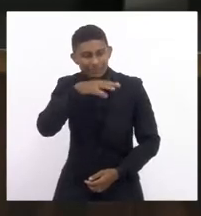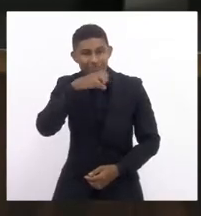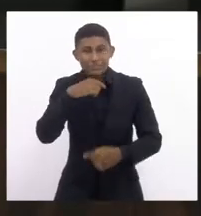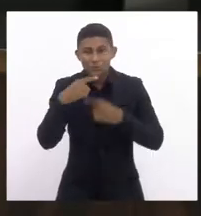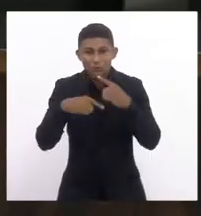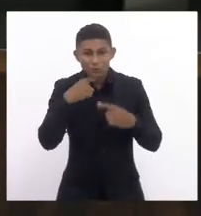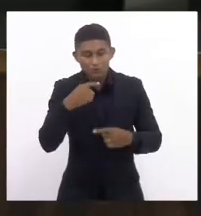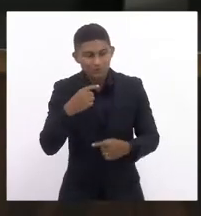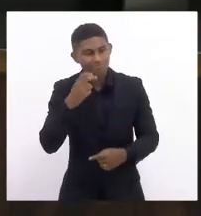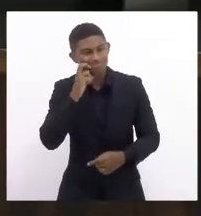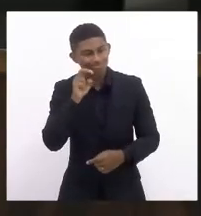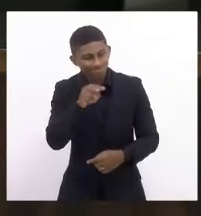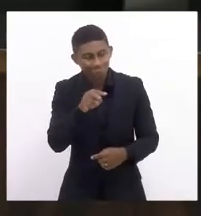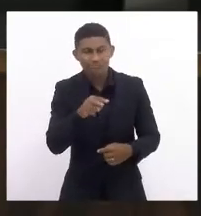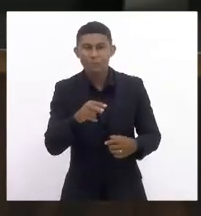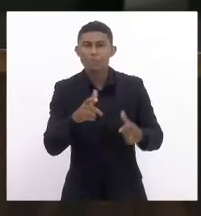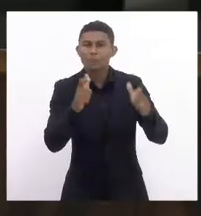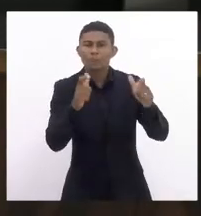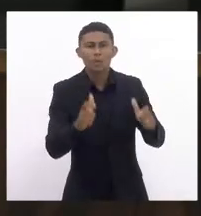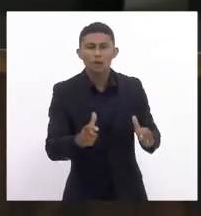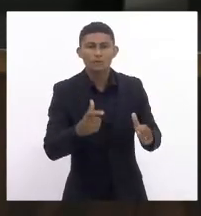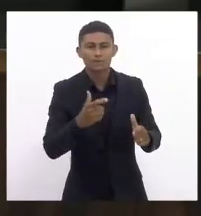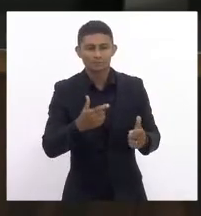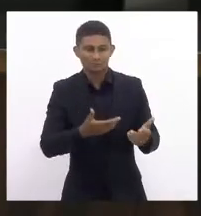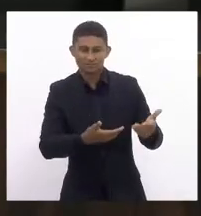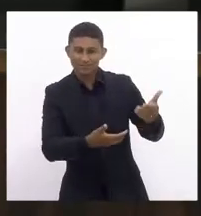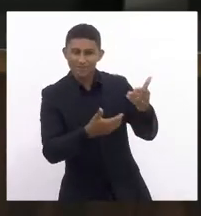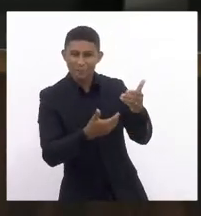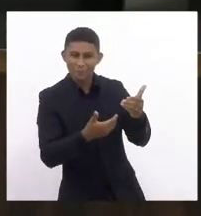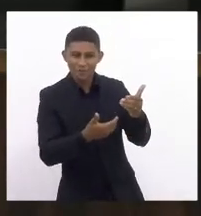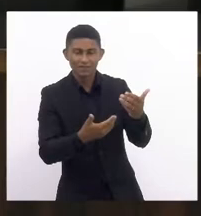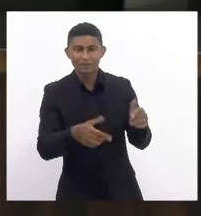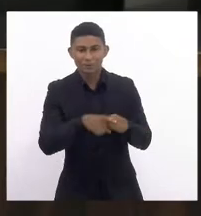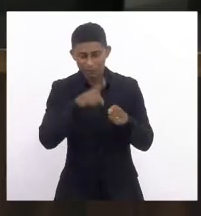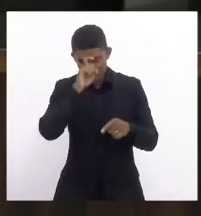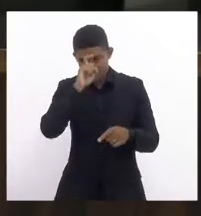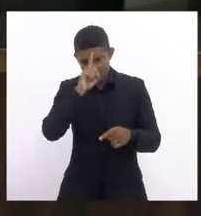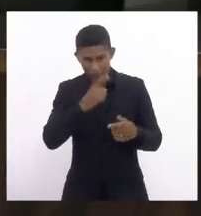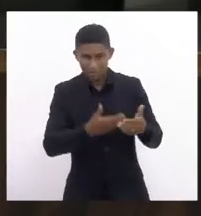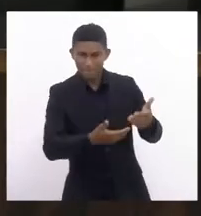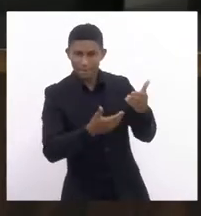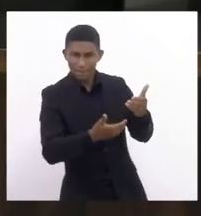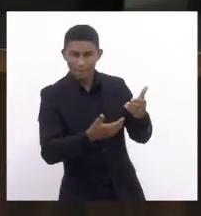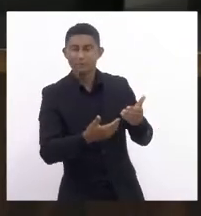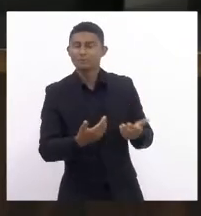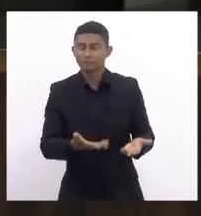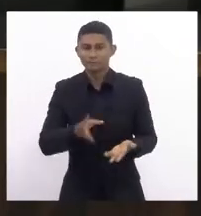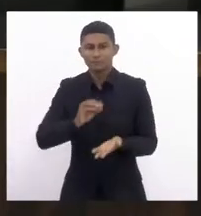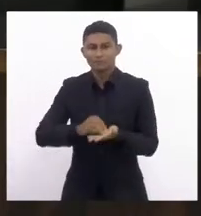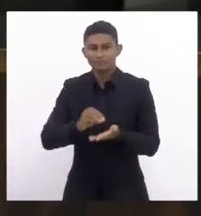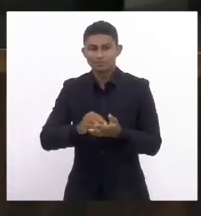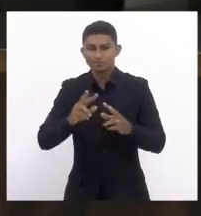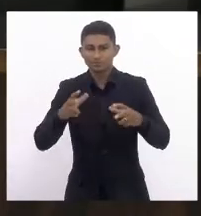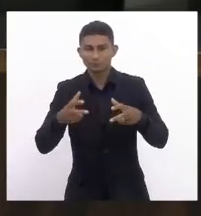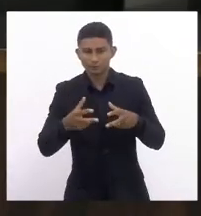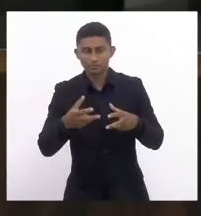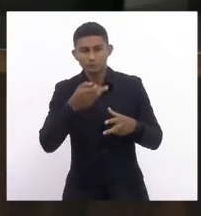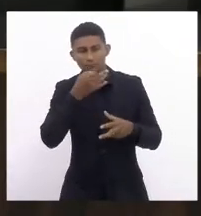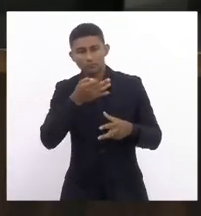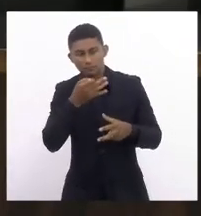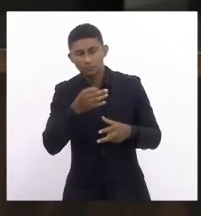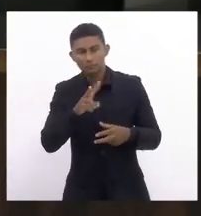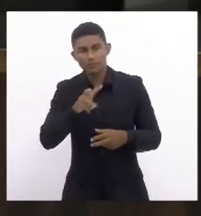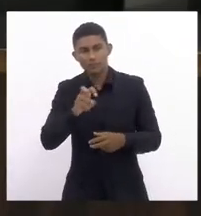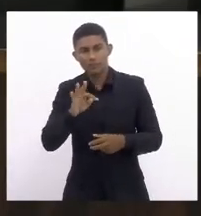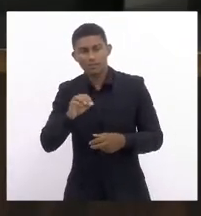súbita nas maternidades e hospitais públicos e privados do Estado do Rio de Janeiro, pendendo de parecer da Comissão de Emendas Condicionais e